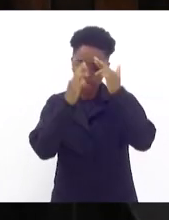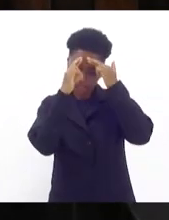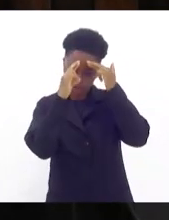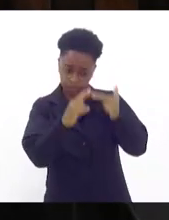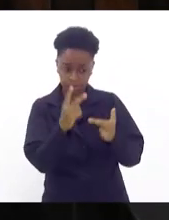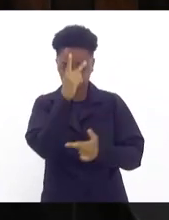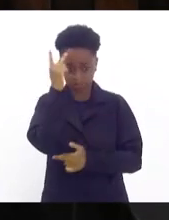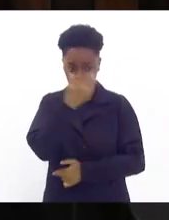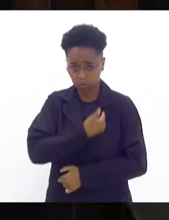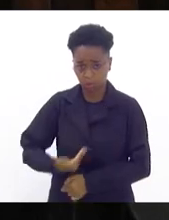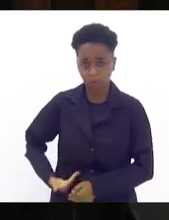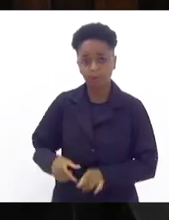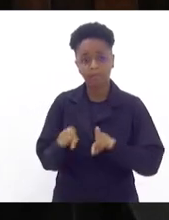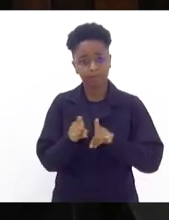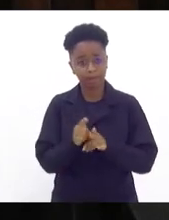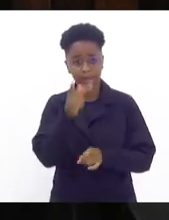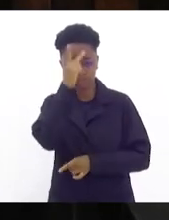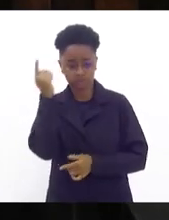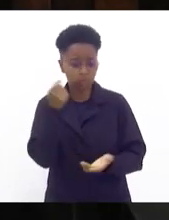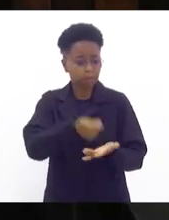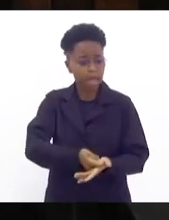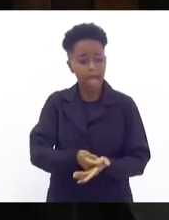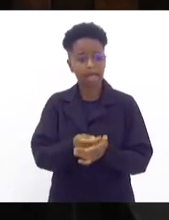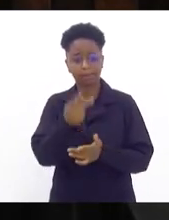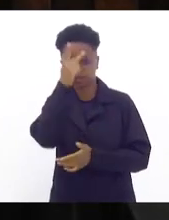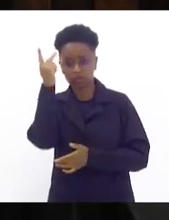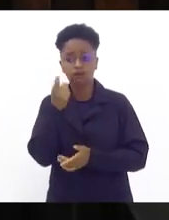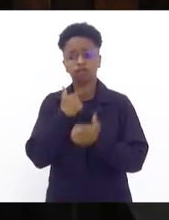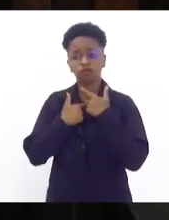desrespeito ao contribuinte, ao consumidor, ao torcedor que